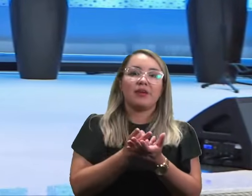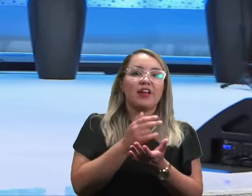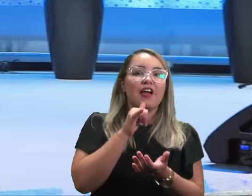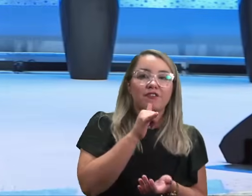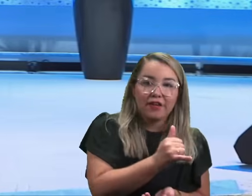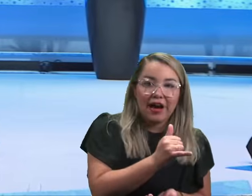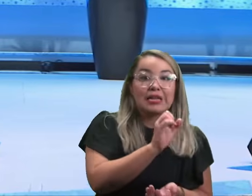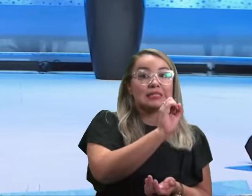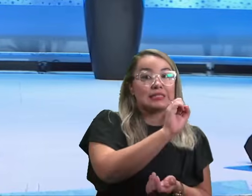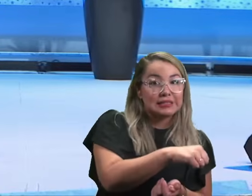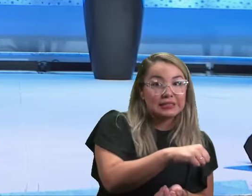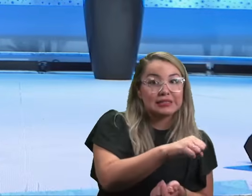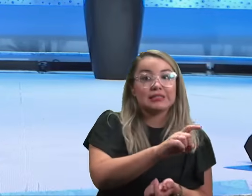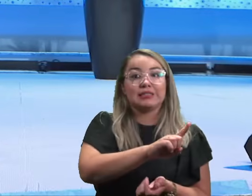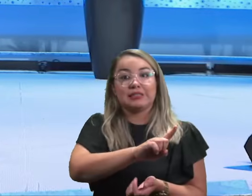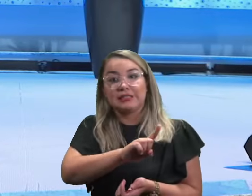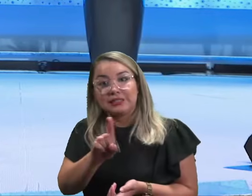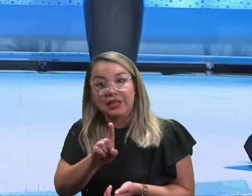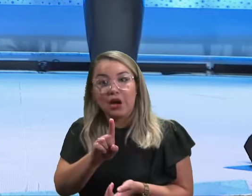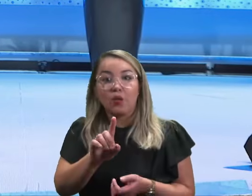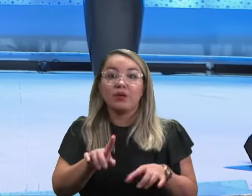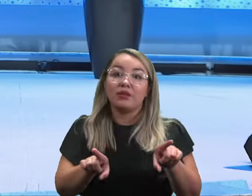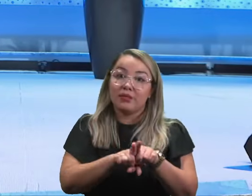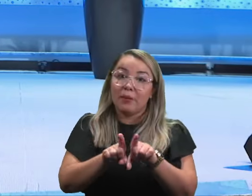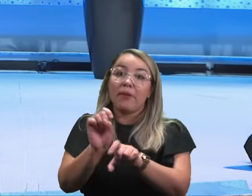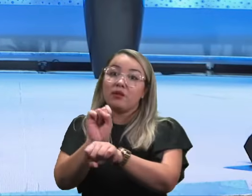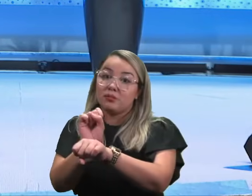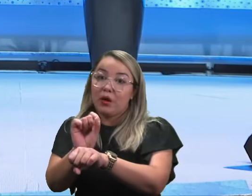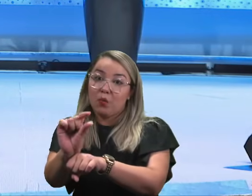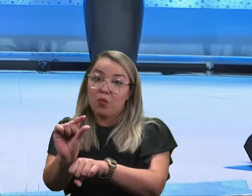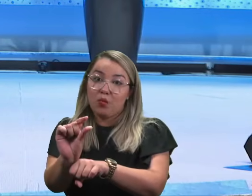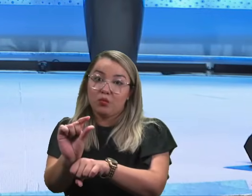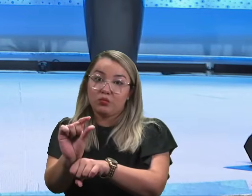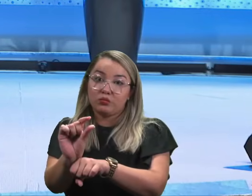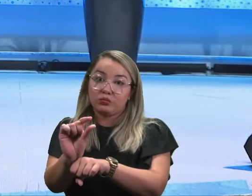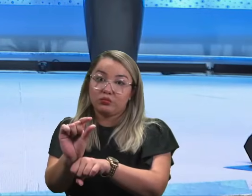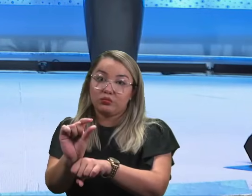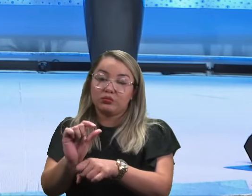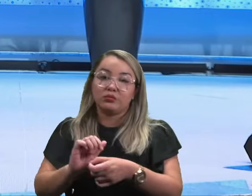Deus atende com não e Deus atende com também espero pouco.